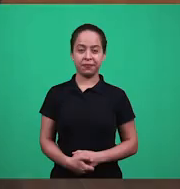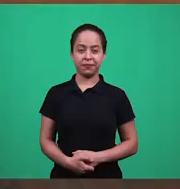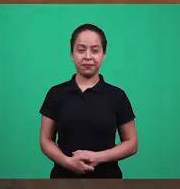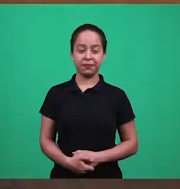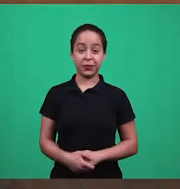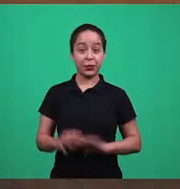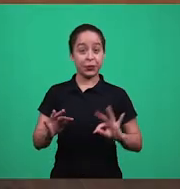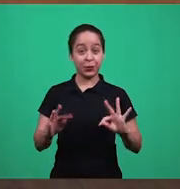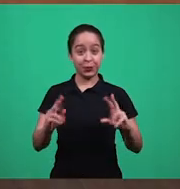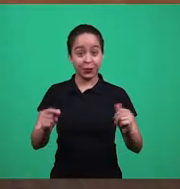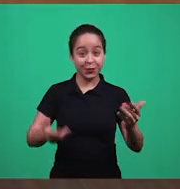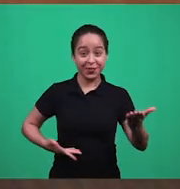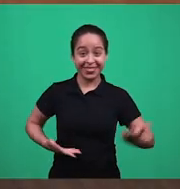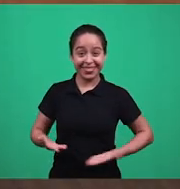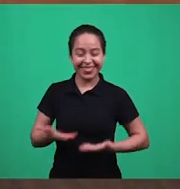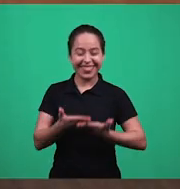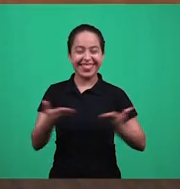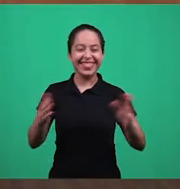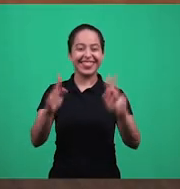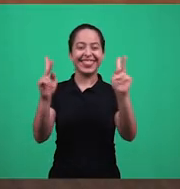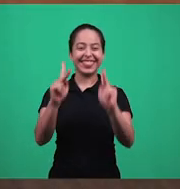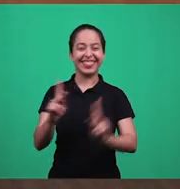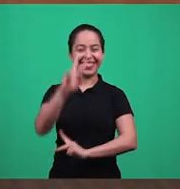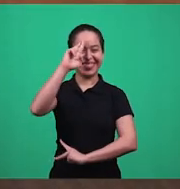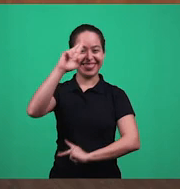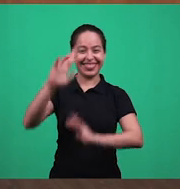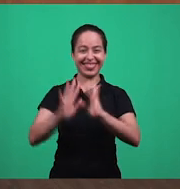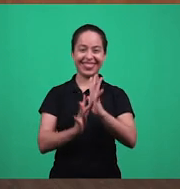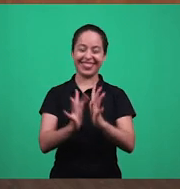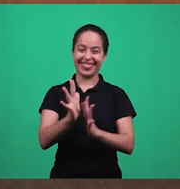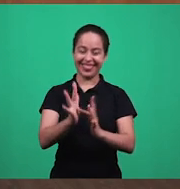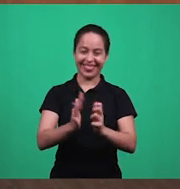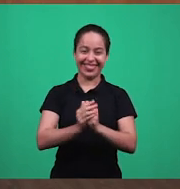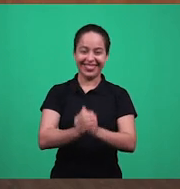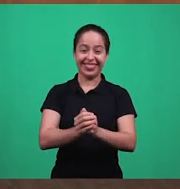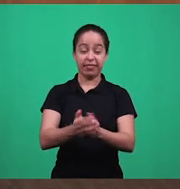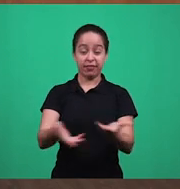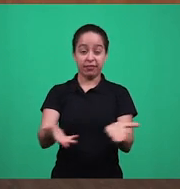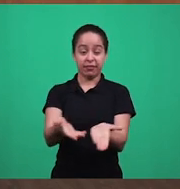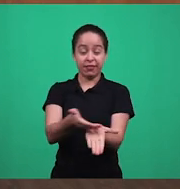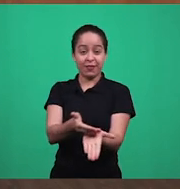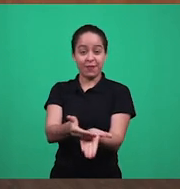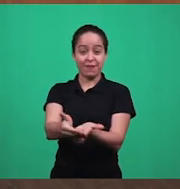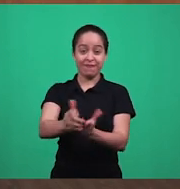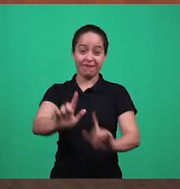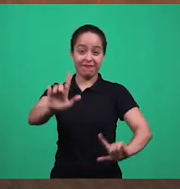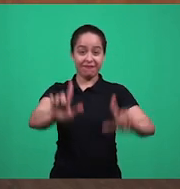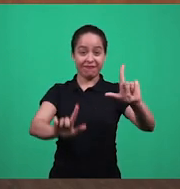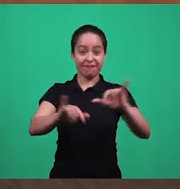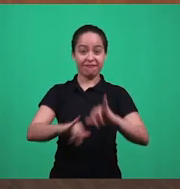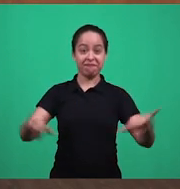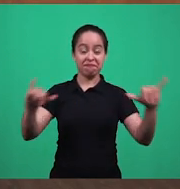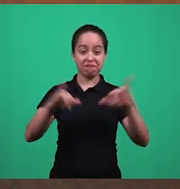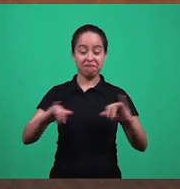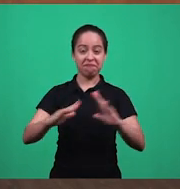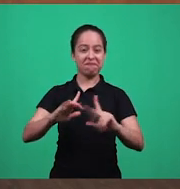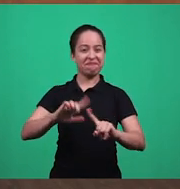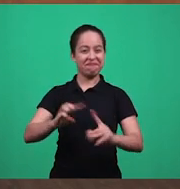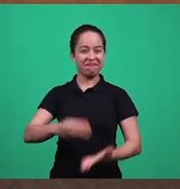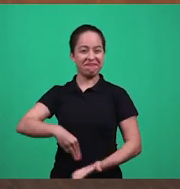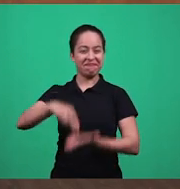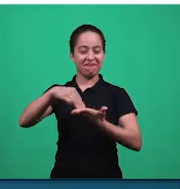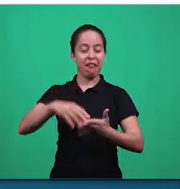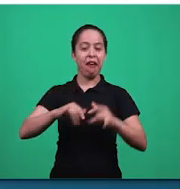Eu saúdo a todos com a paz do Senhor Jesus. Estamos começando o programa da Igreja Cristã Maranata, anunciando o